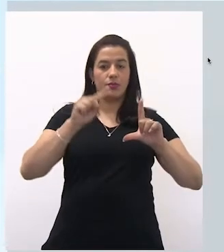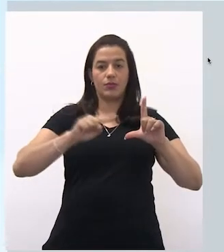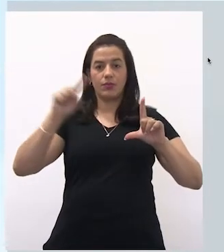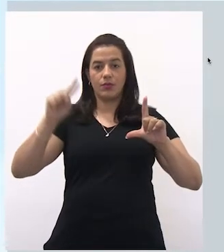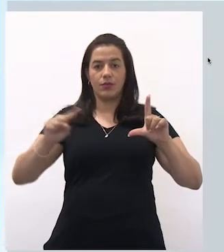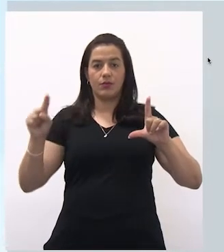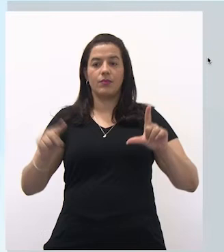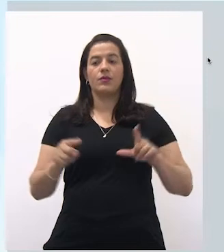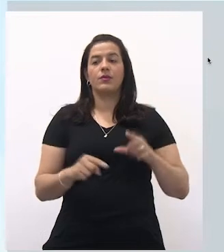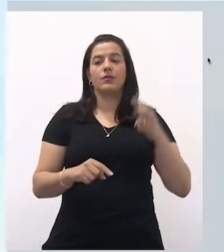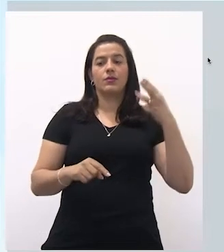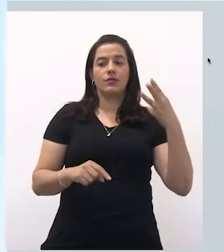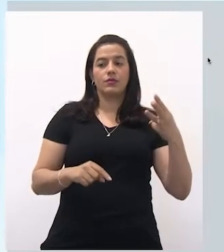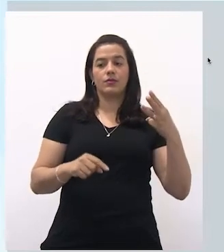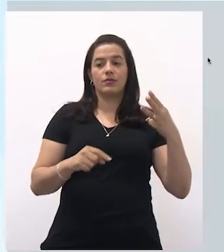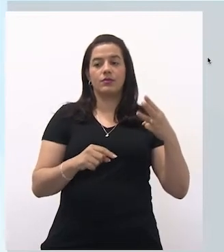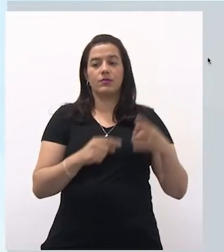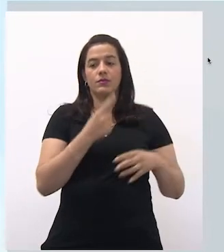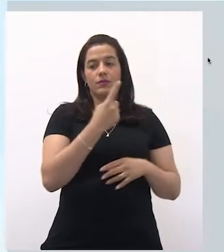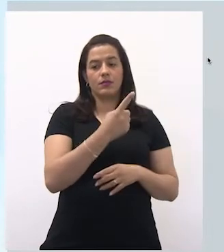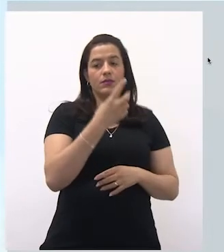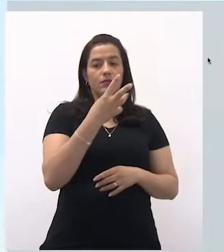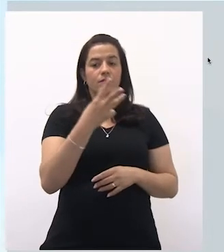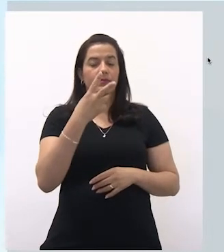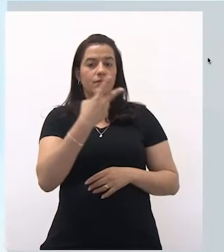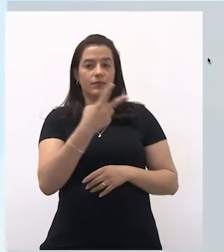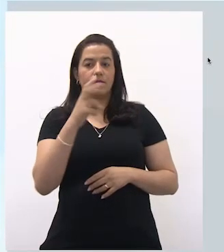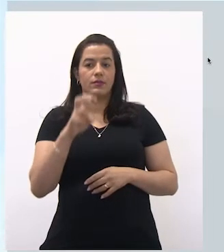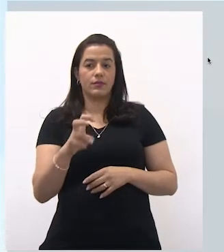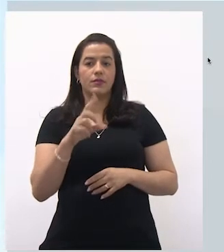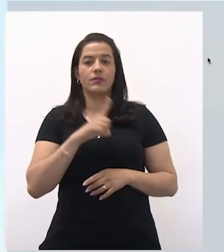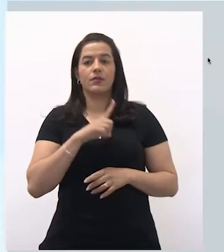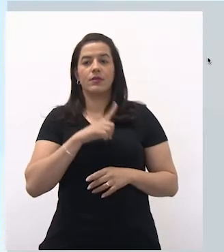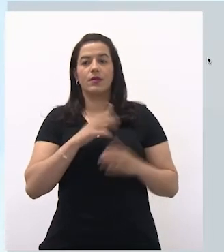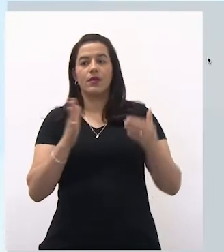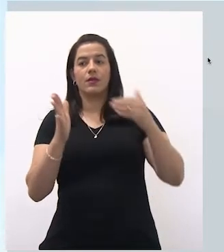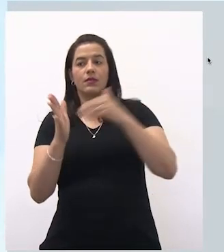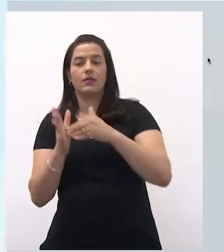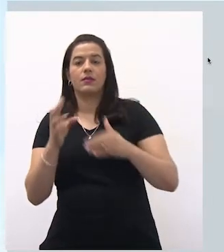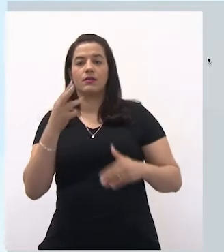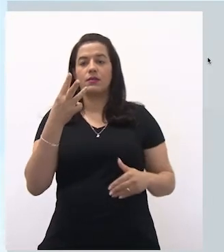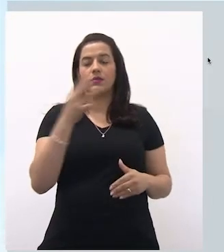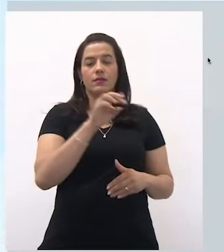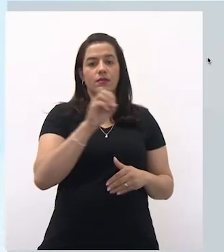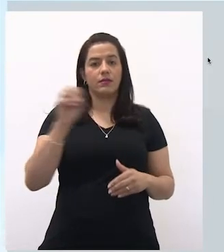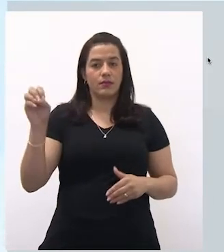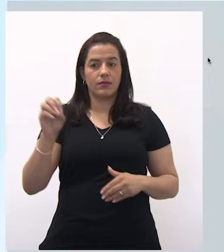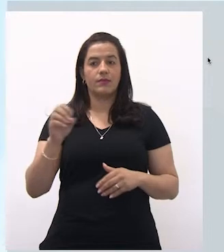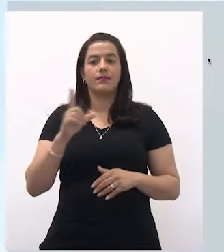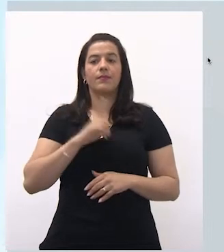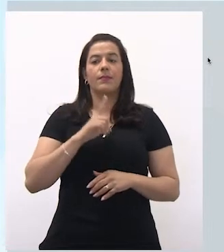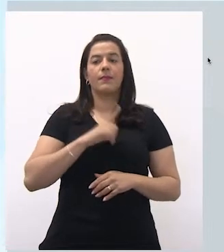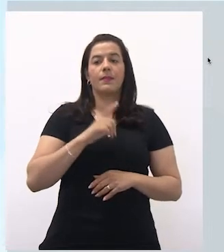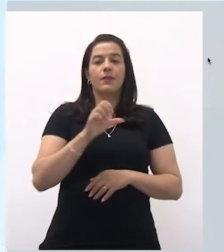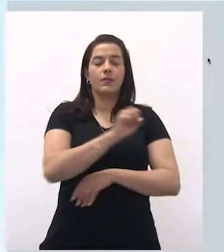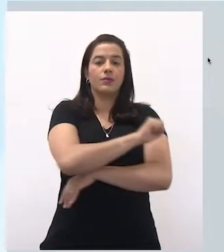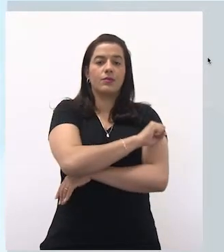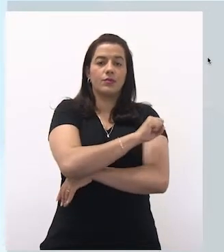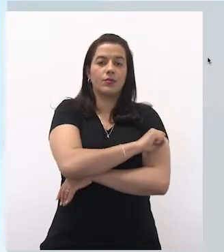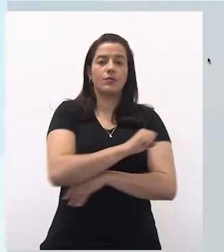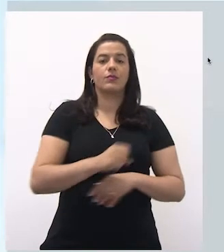a 300. No 9º ano, eu tenho 8 níveis, que variam entre 225